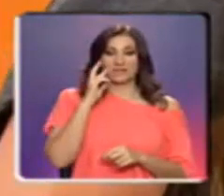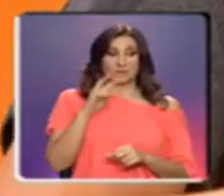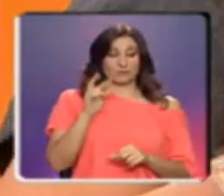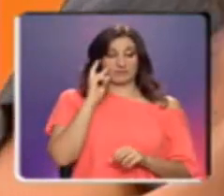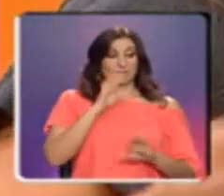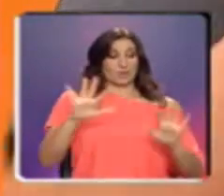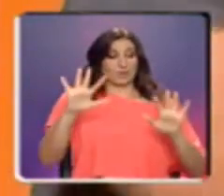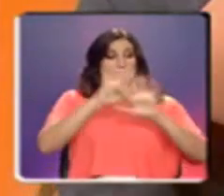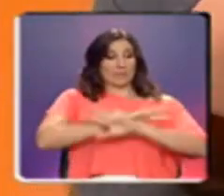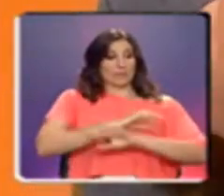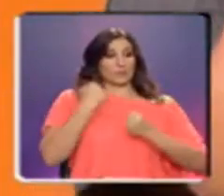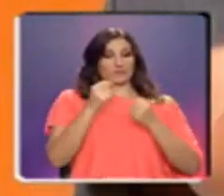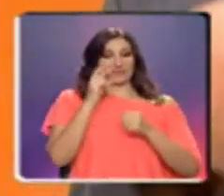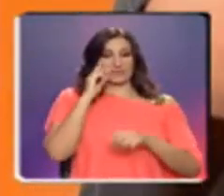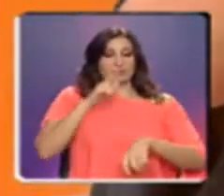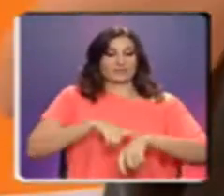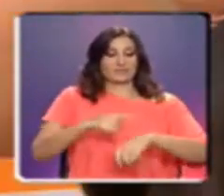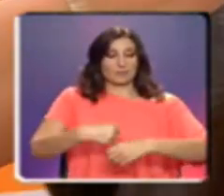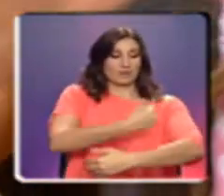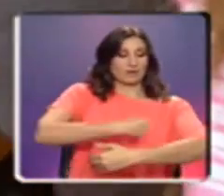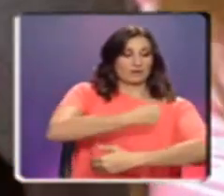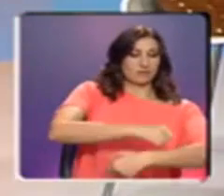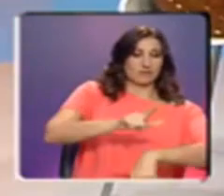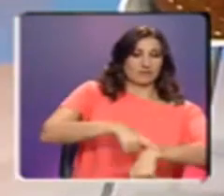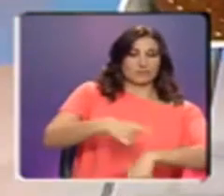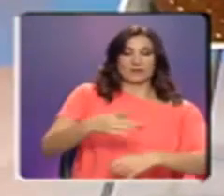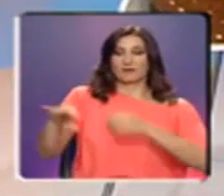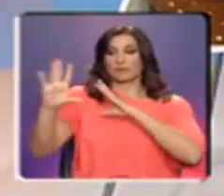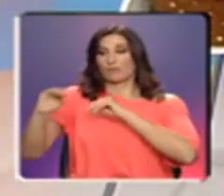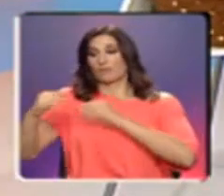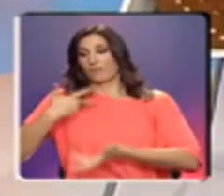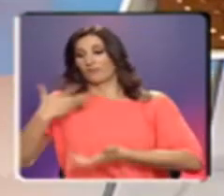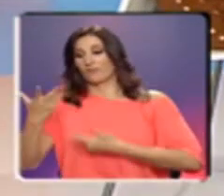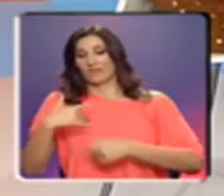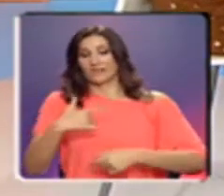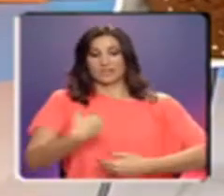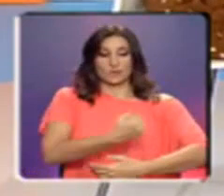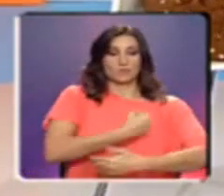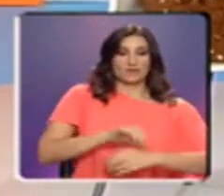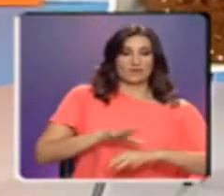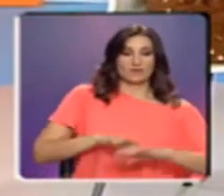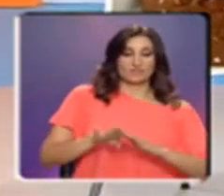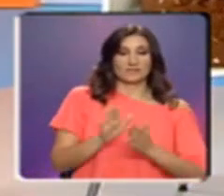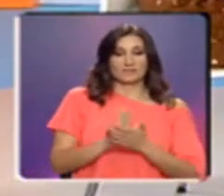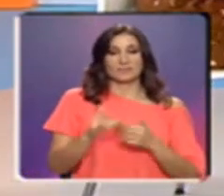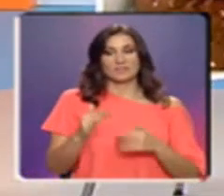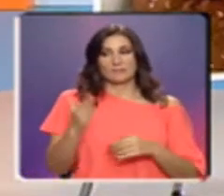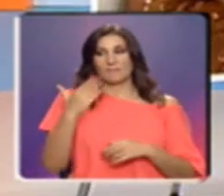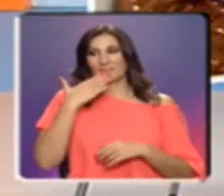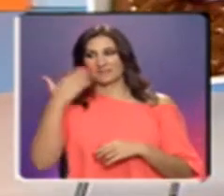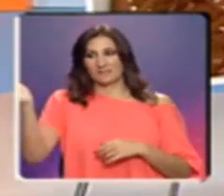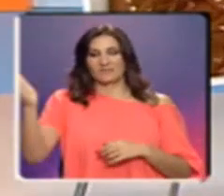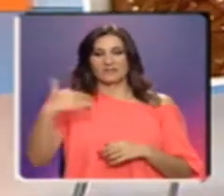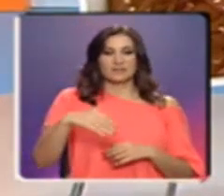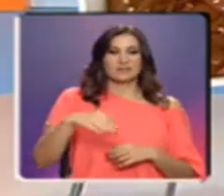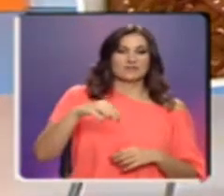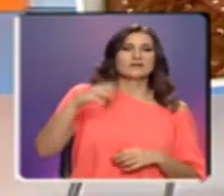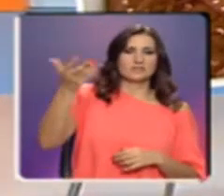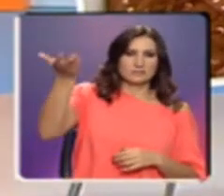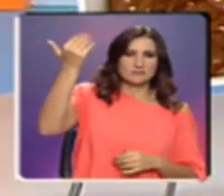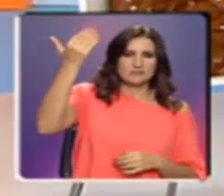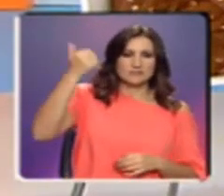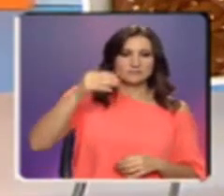não tive tempo de cozinhar, não é? Estava aqui entretida consigo, não tive tempo de fazer nada na cozinha. Mas mandei vir. Ó Marcos,